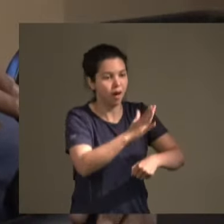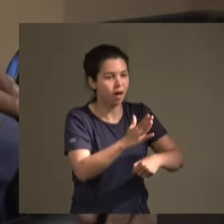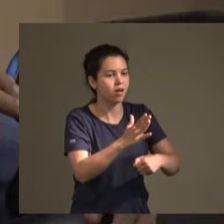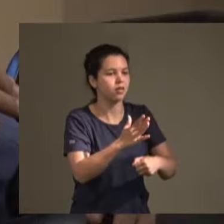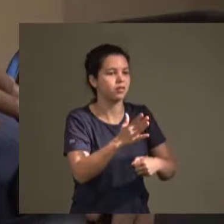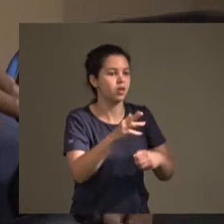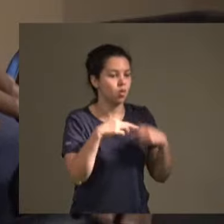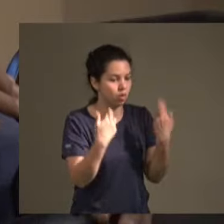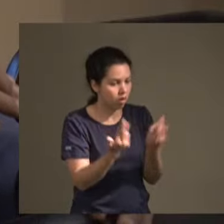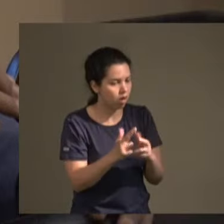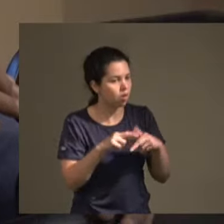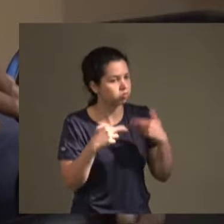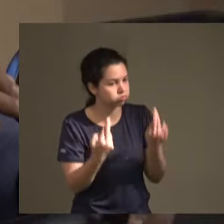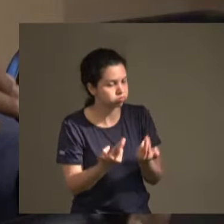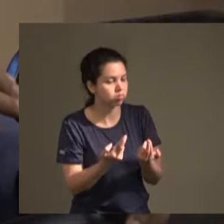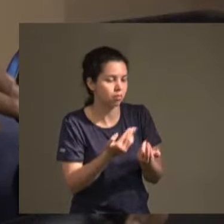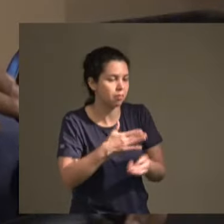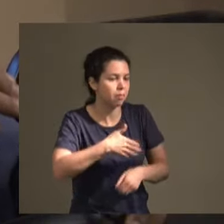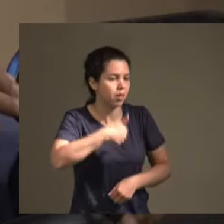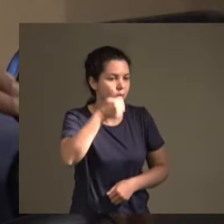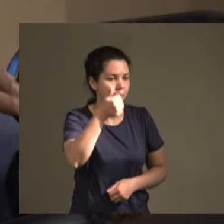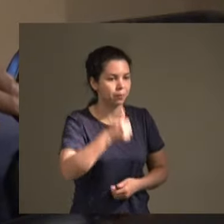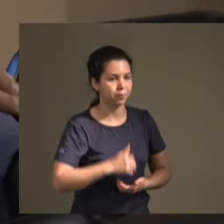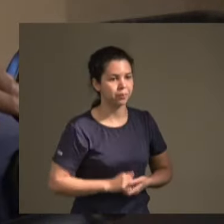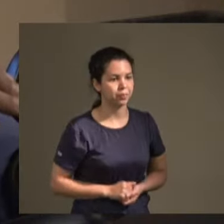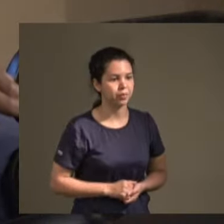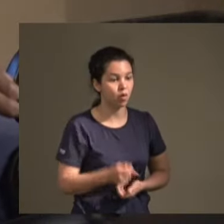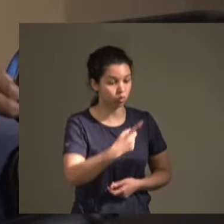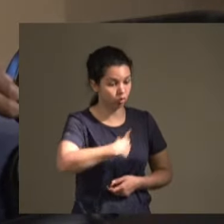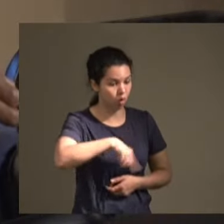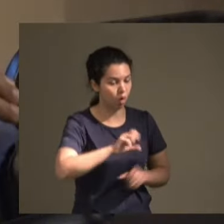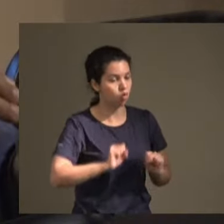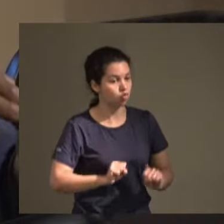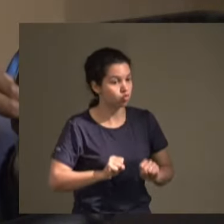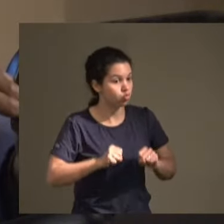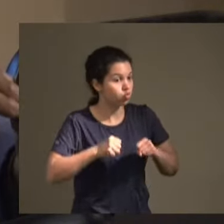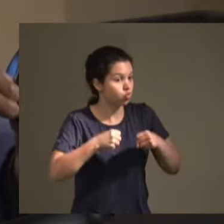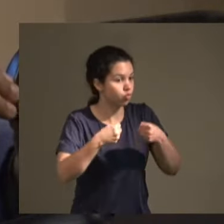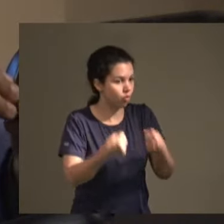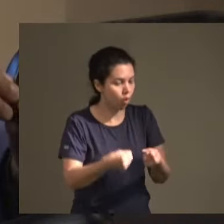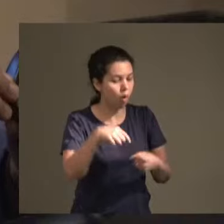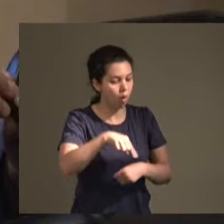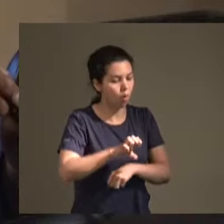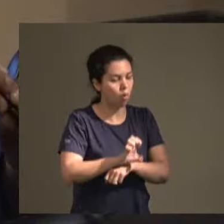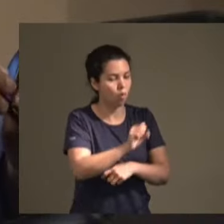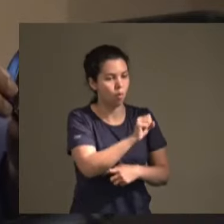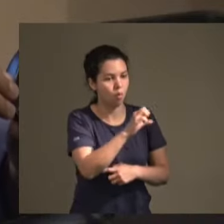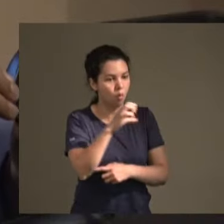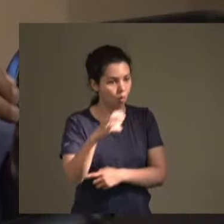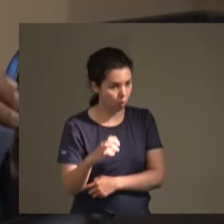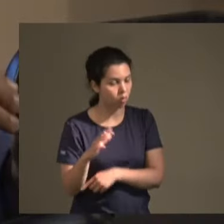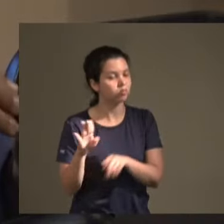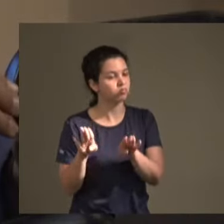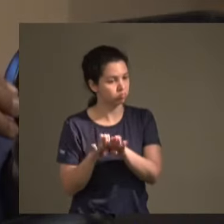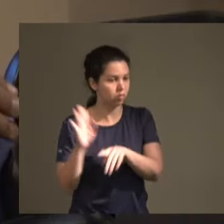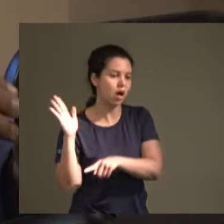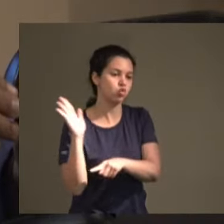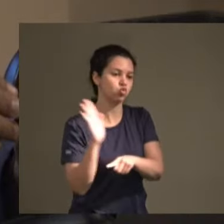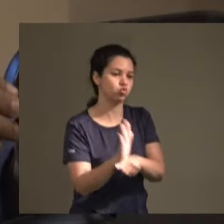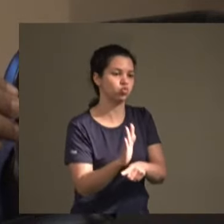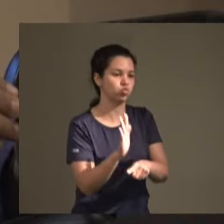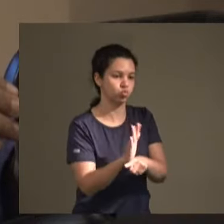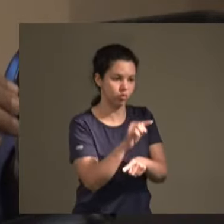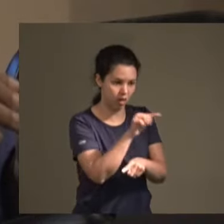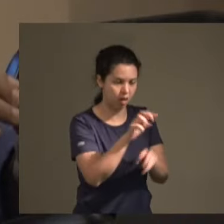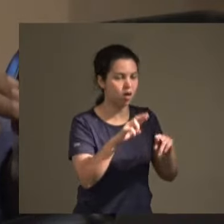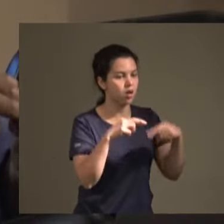né? Então, a gente fez aí um esforço. Santa Catarina deu sua contribuição naquele encontro que